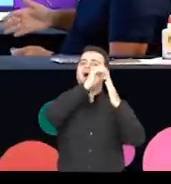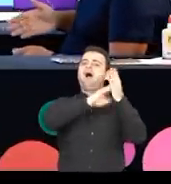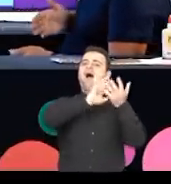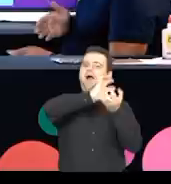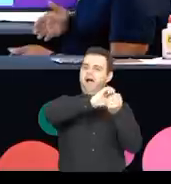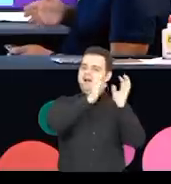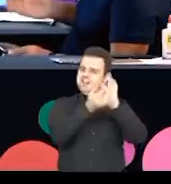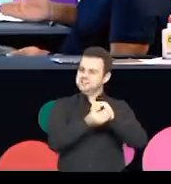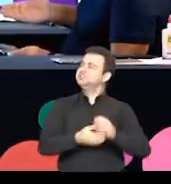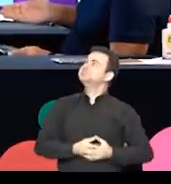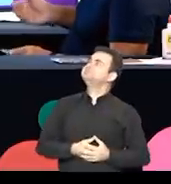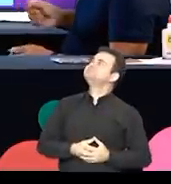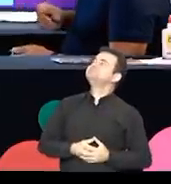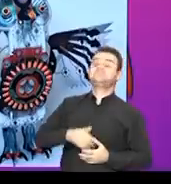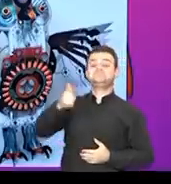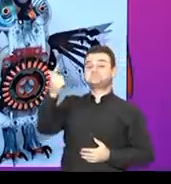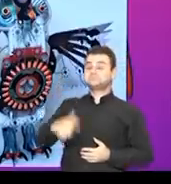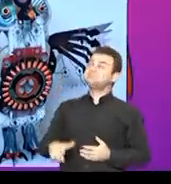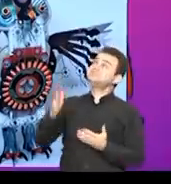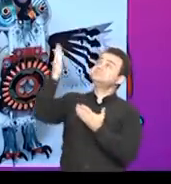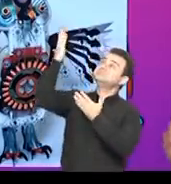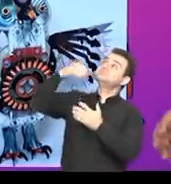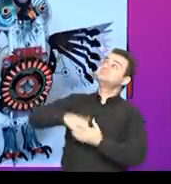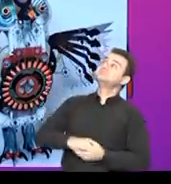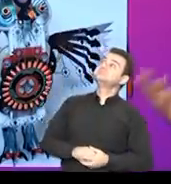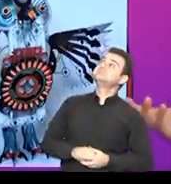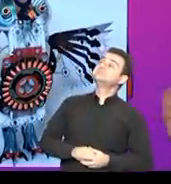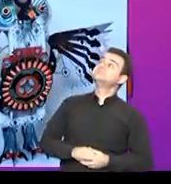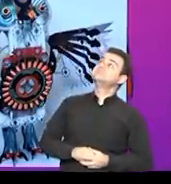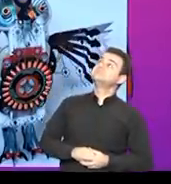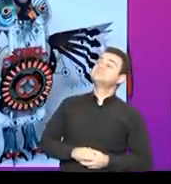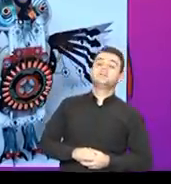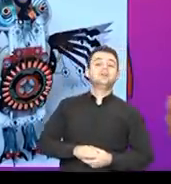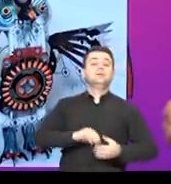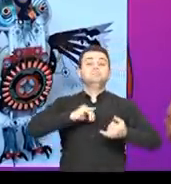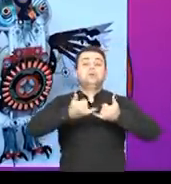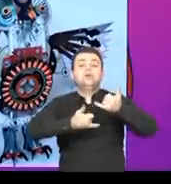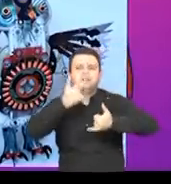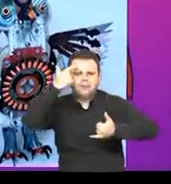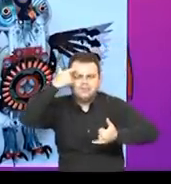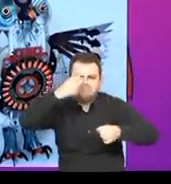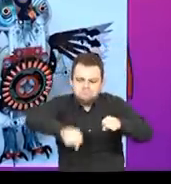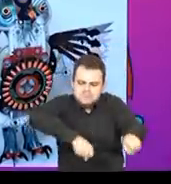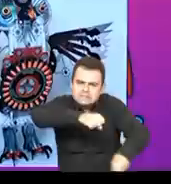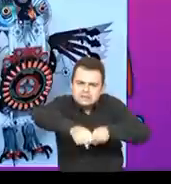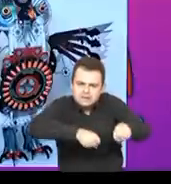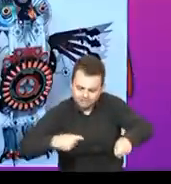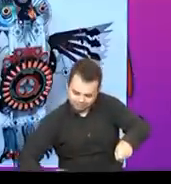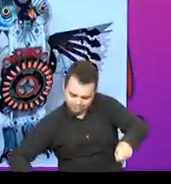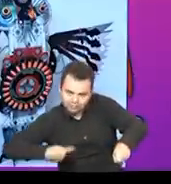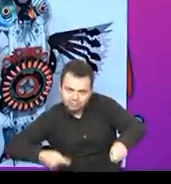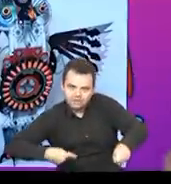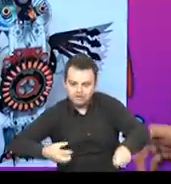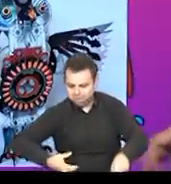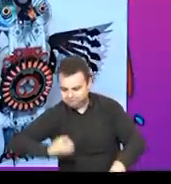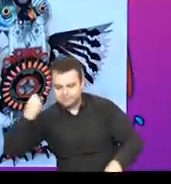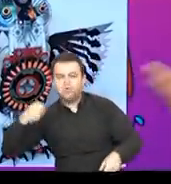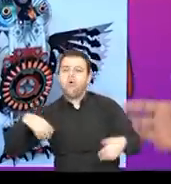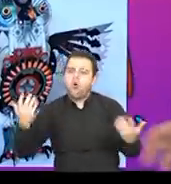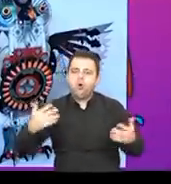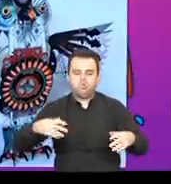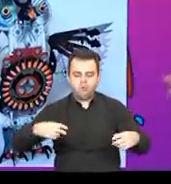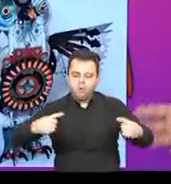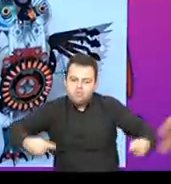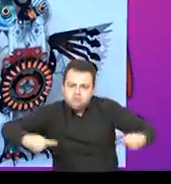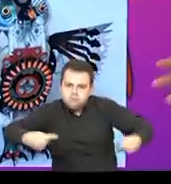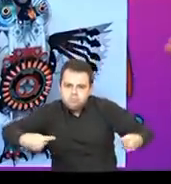brinquedos, principalmente com sucata. Então pegou aquela corrente de bicicleta, pegou aquelas rodinhas de carrinho de rolemã,